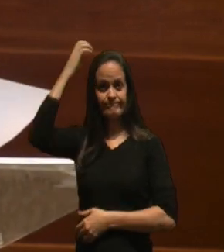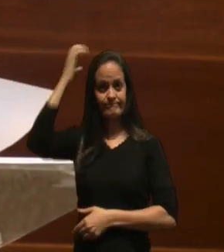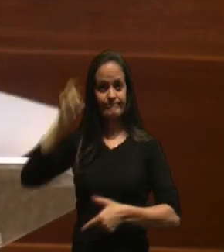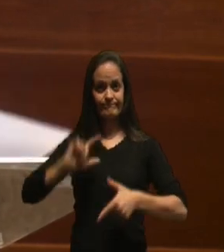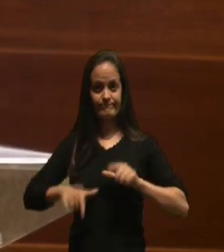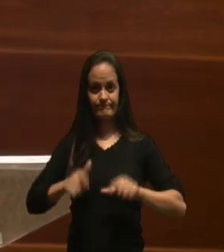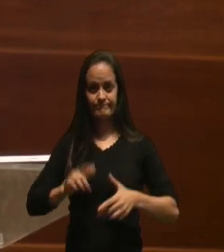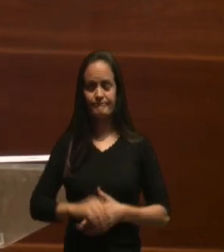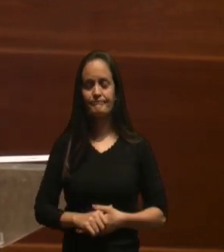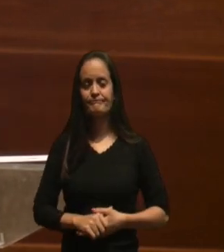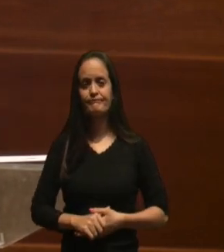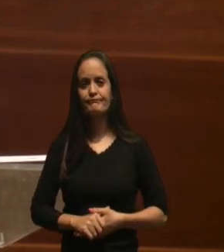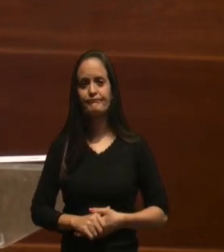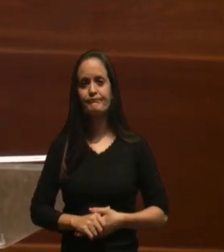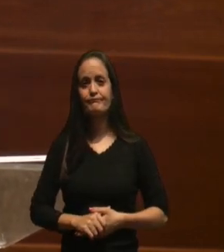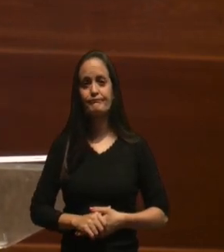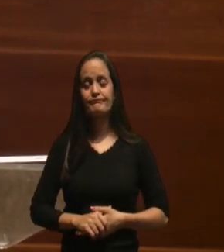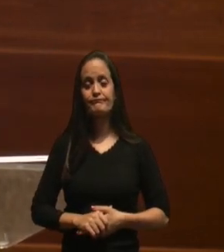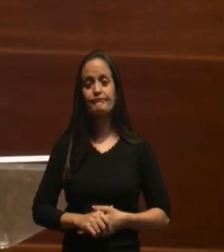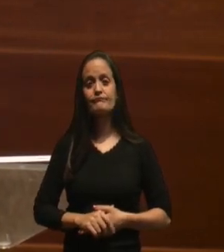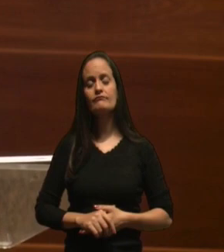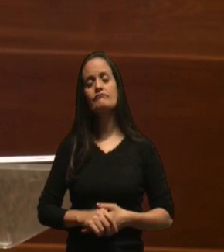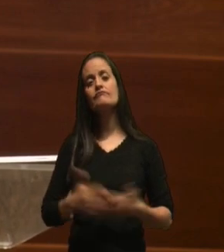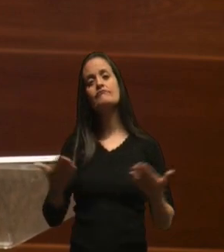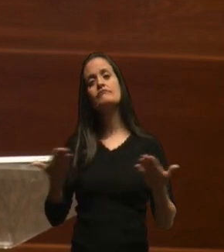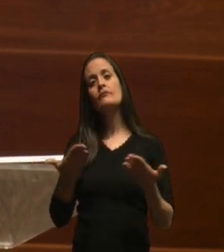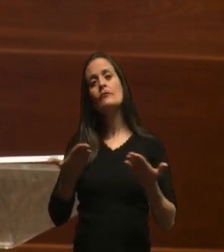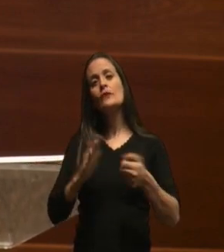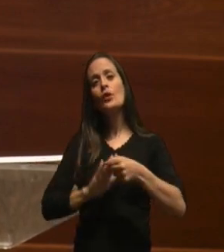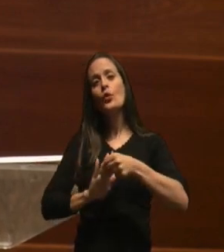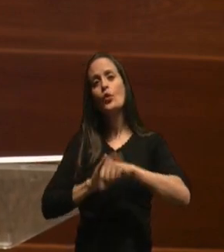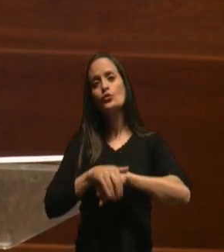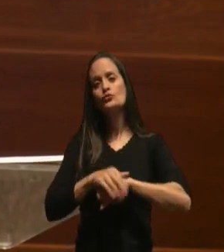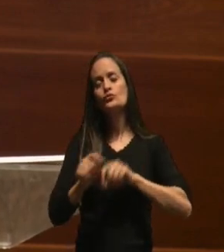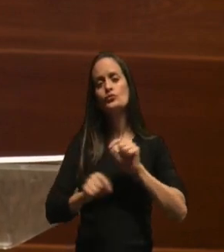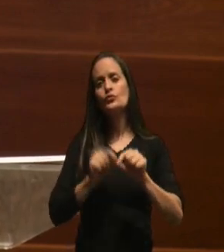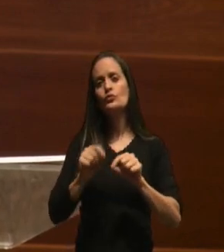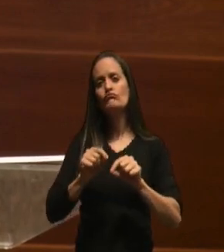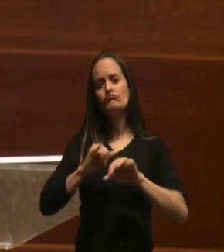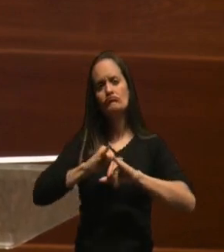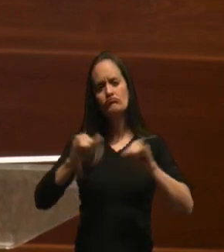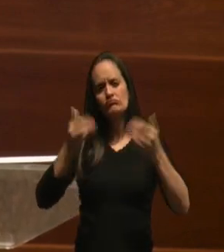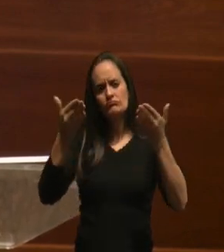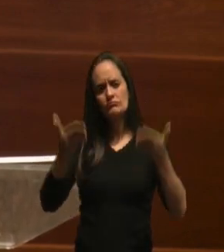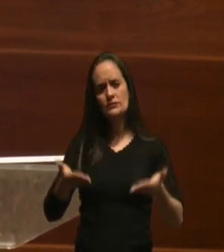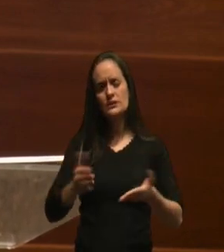irmãos, esta palavra nesta noite tendo a absoluta convicção